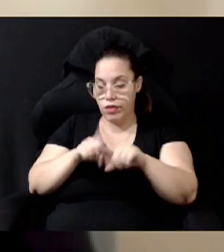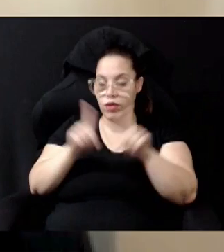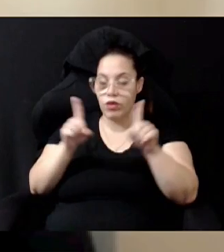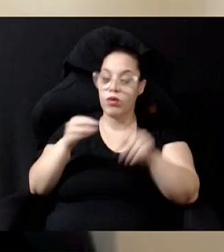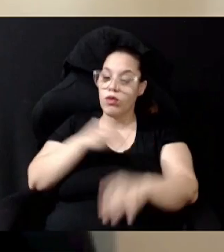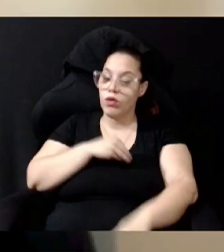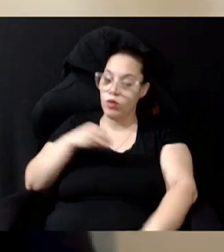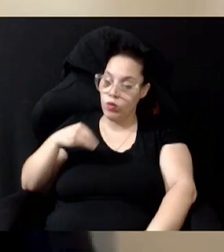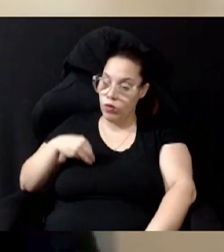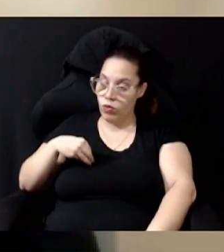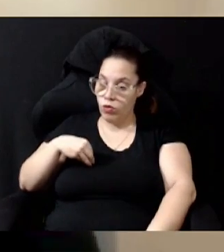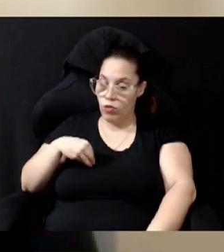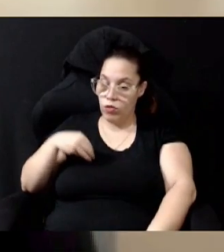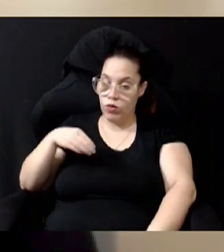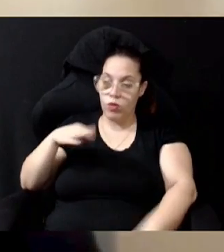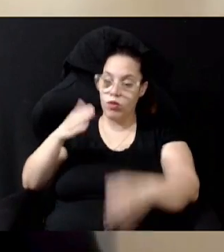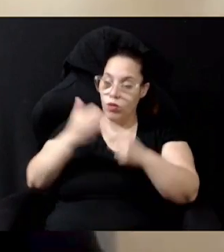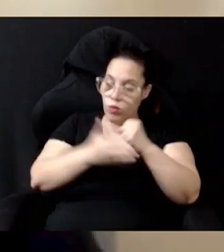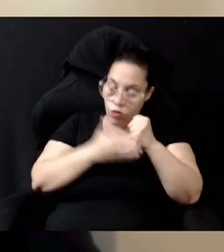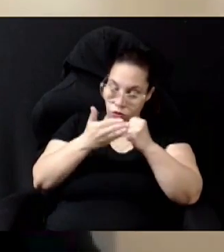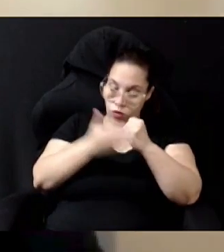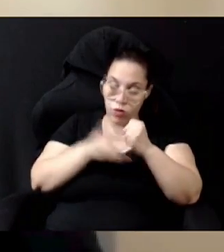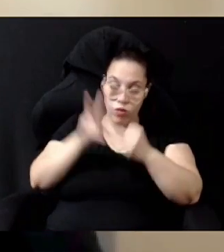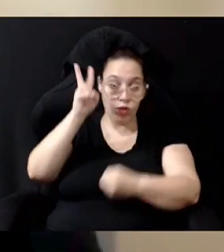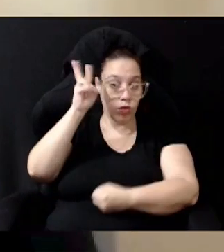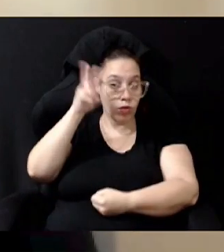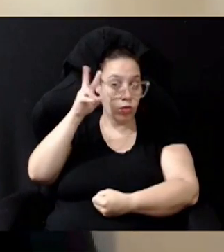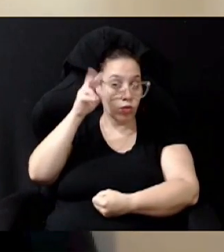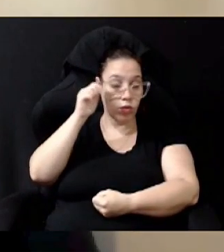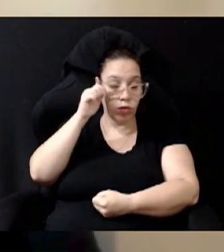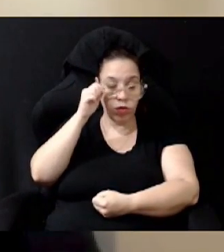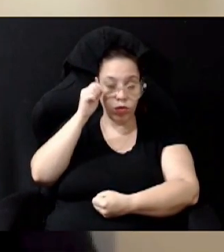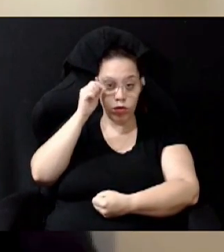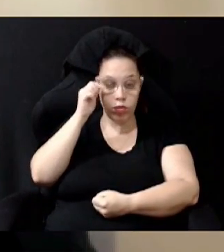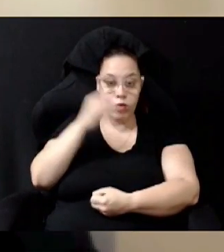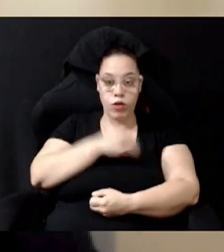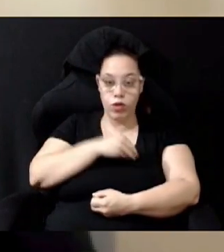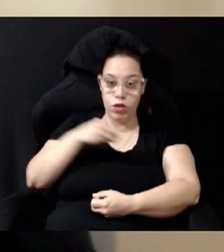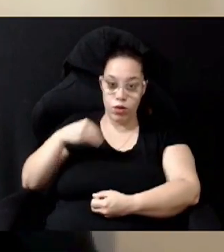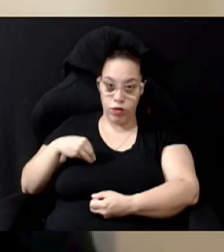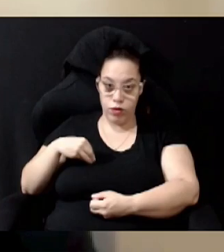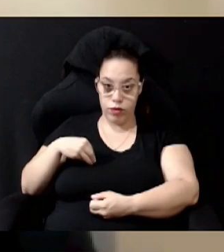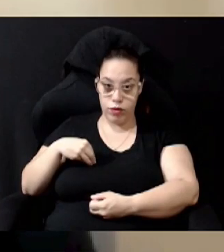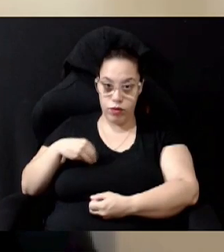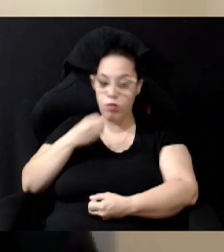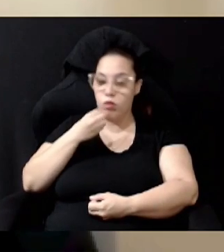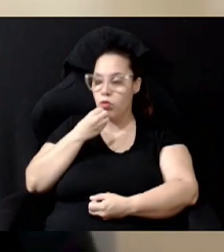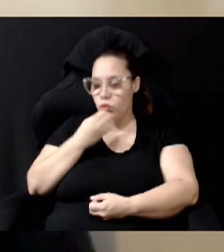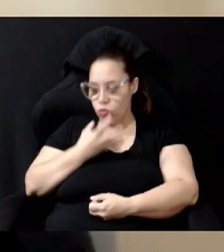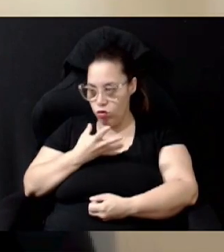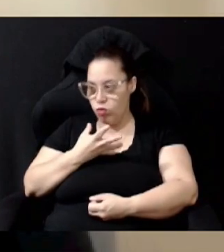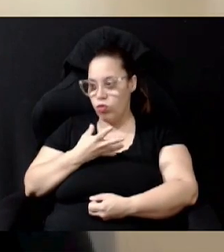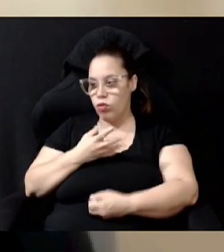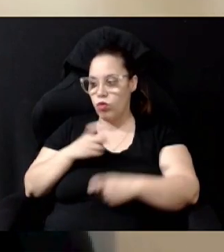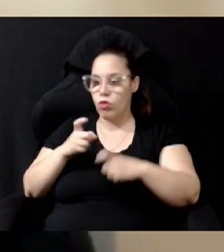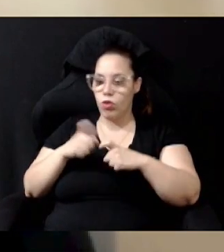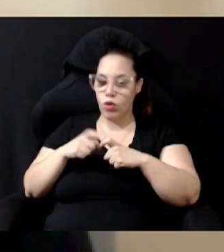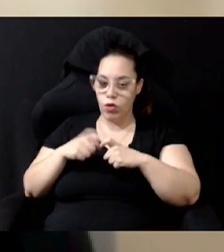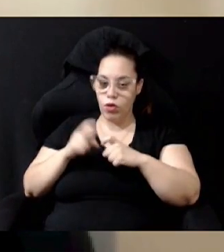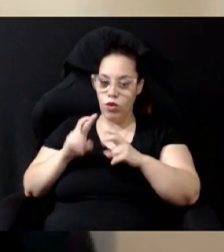mais baseado na história e no exame físico. Muito mesmo. Por isso que um médico atento é essencial para o